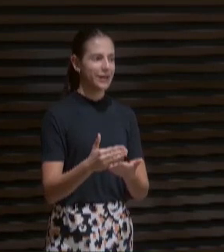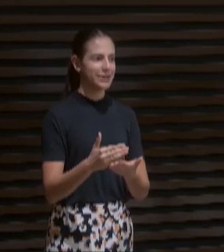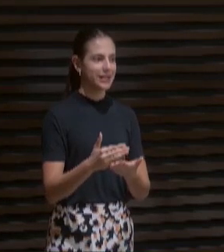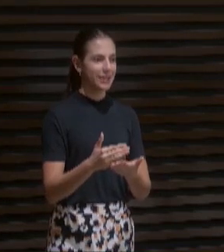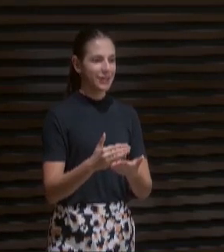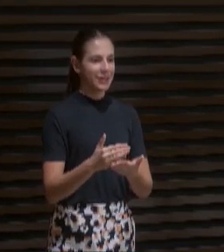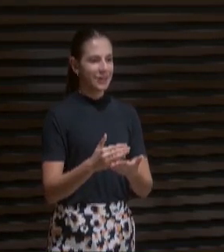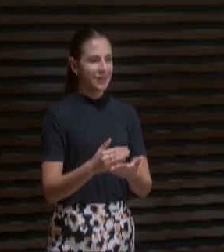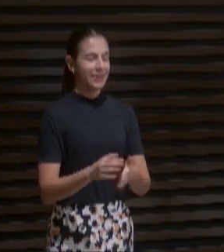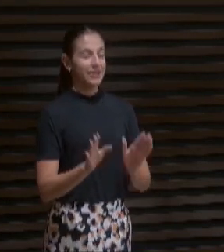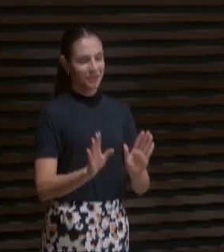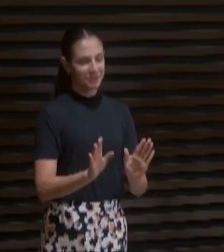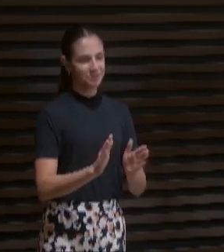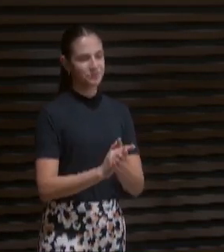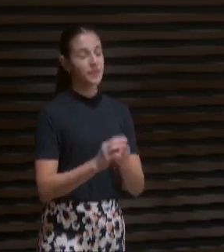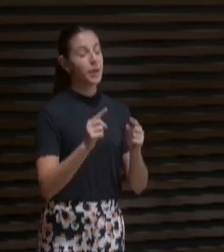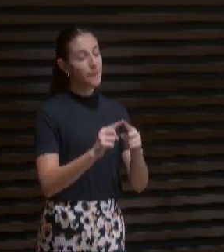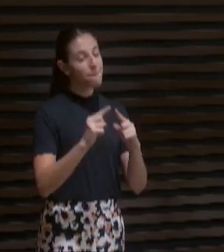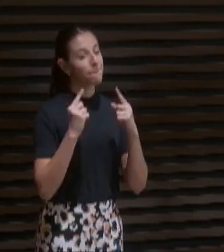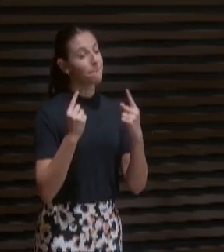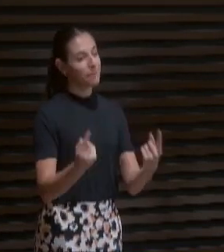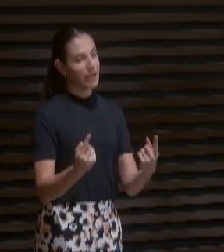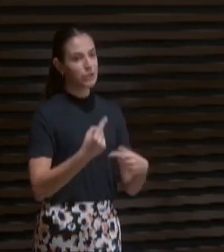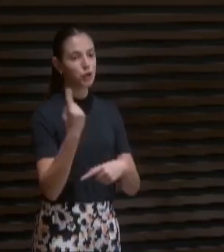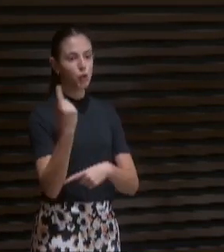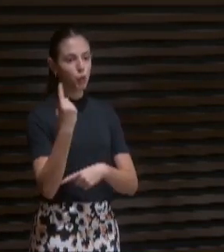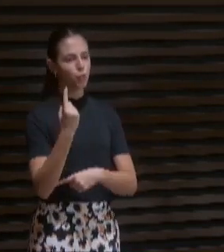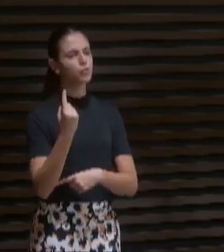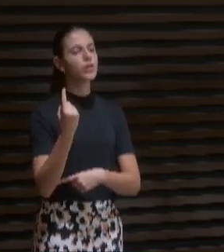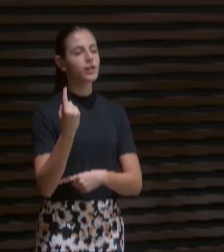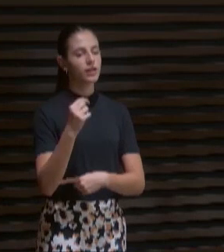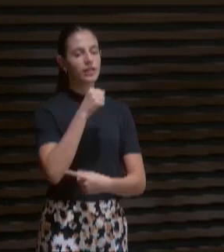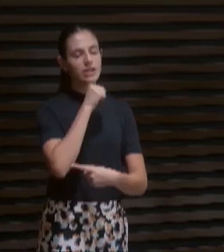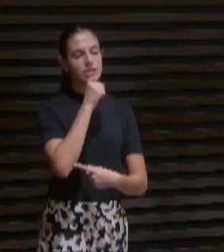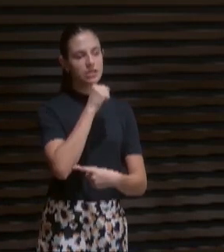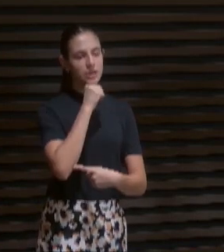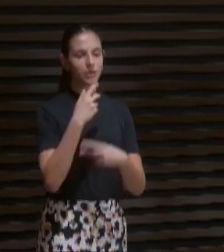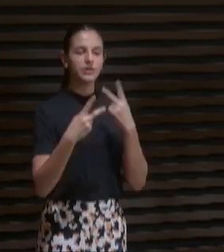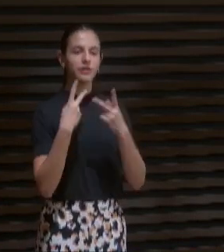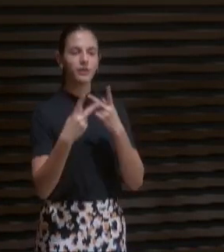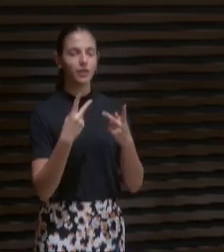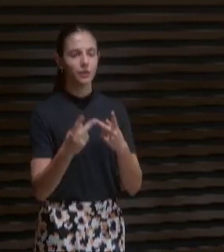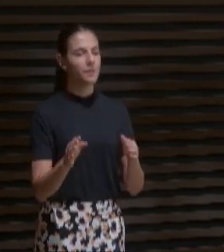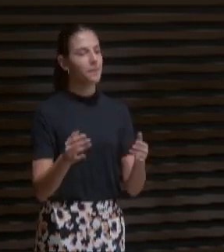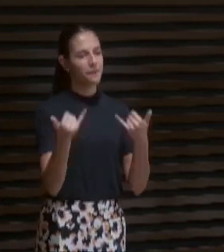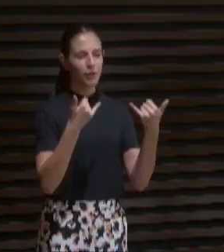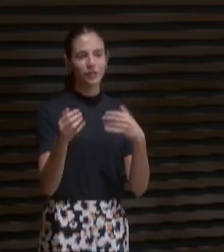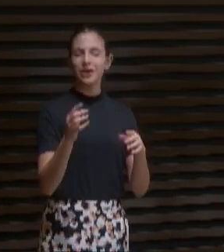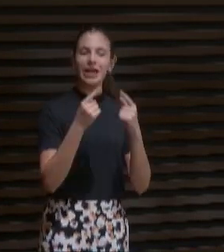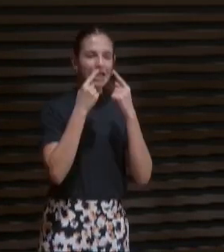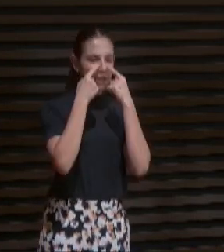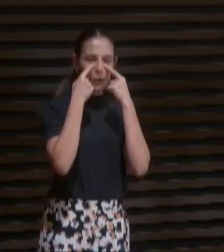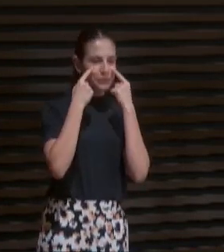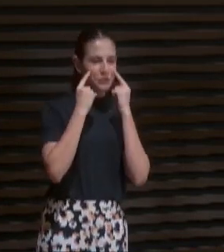sapatear. Todavia, um dos anciãos me disse: don't cry,